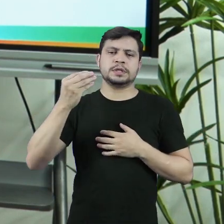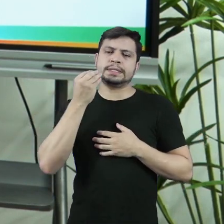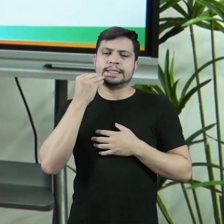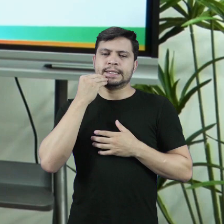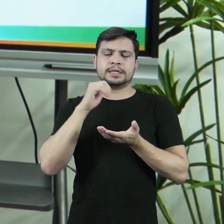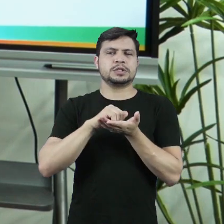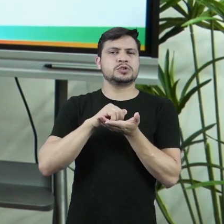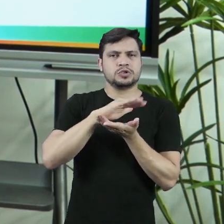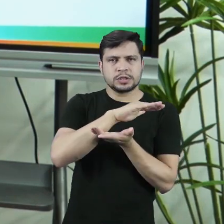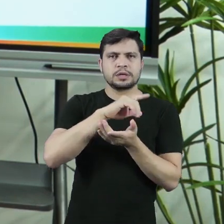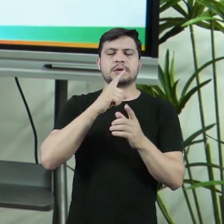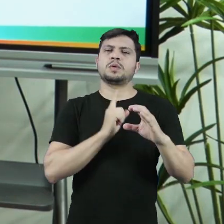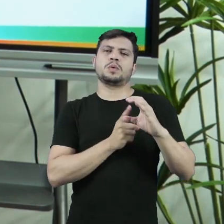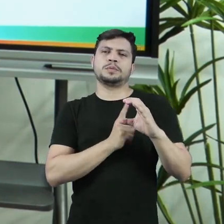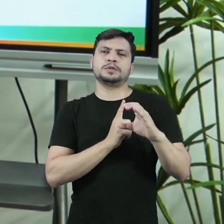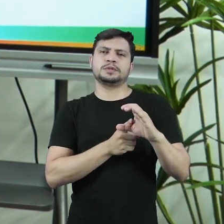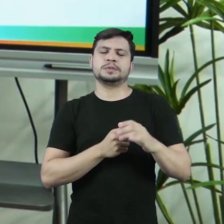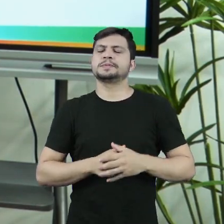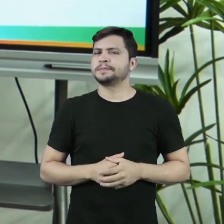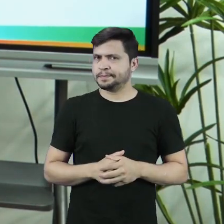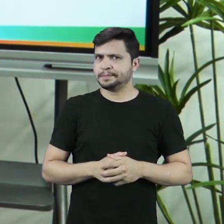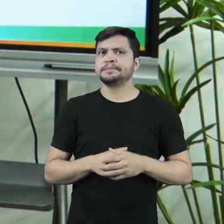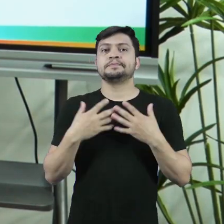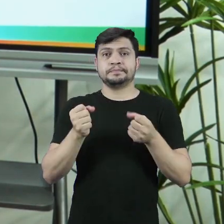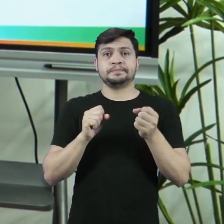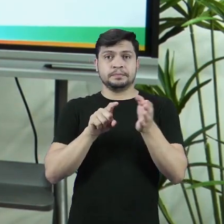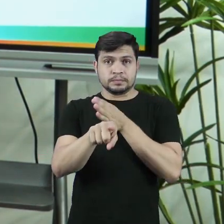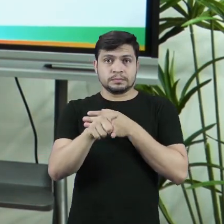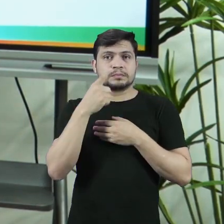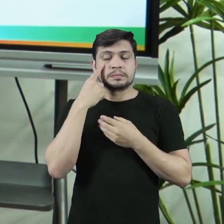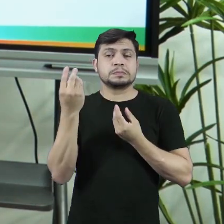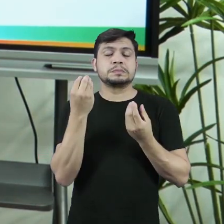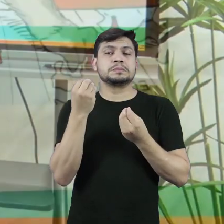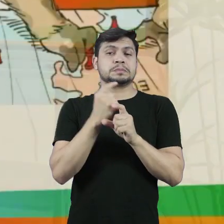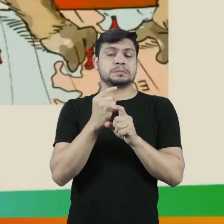do comunismo. Vamos para a questão? Vamos ver como é que isso é cobrado na prova do Enem?